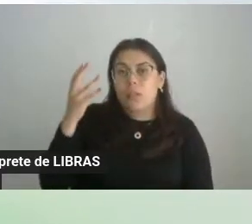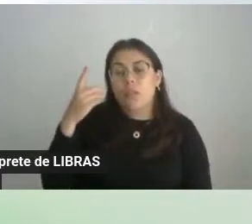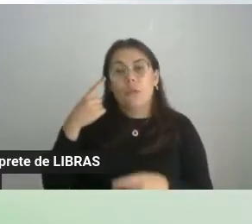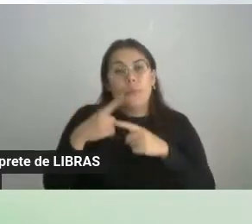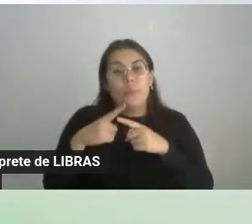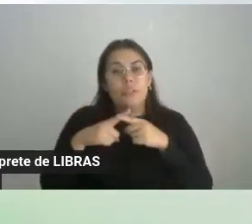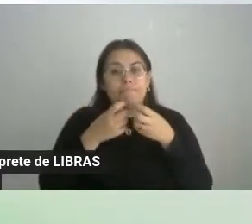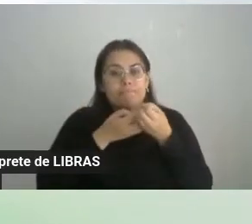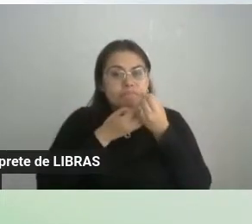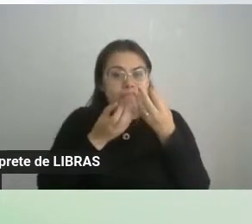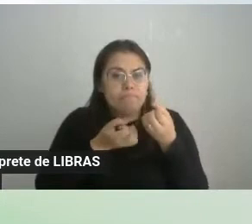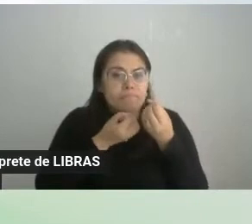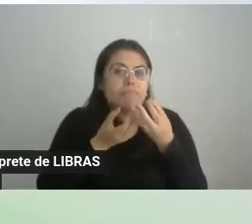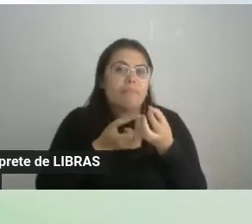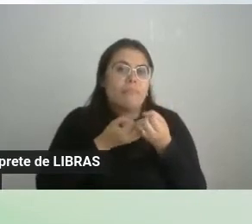estão sendo